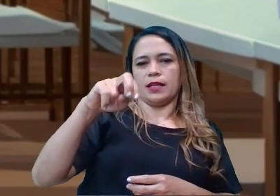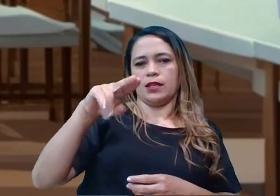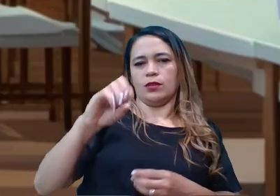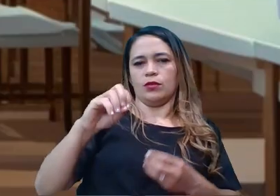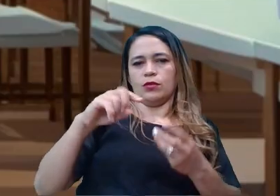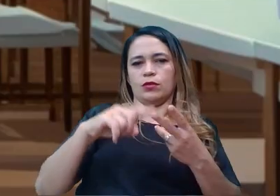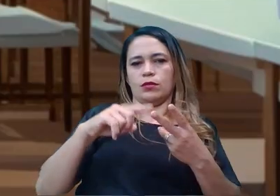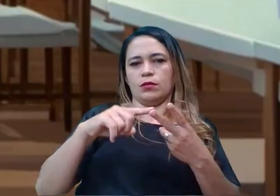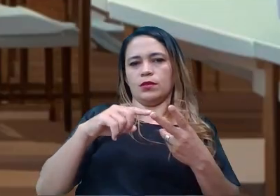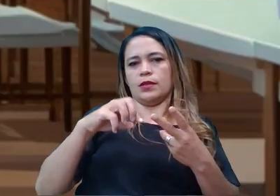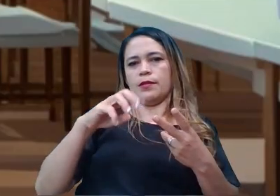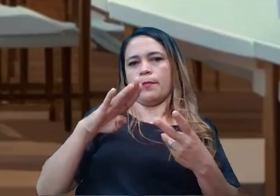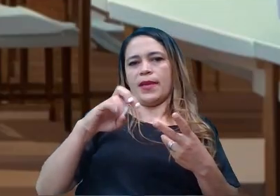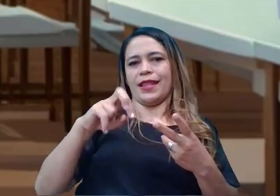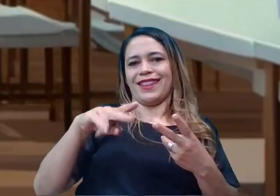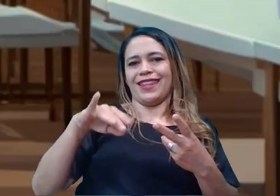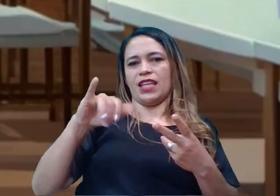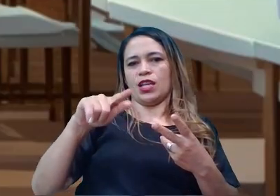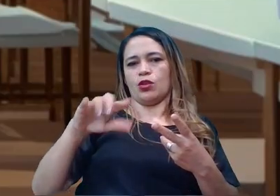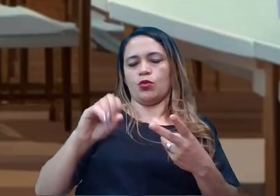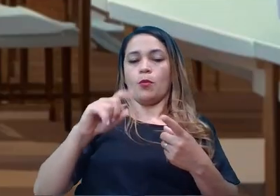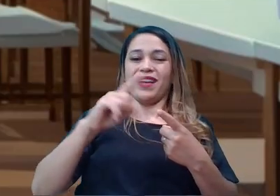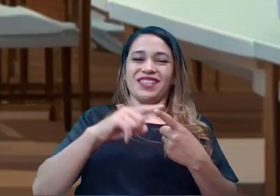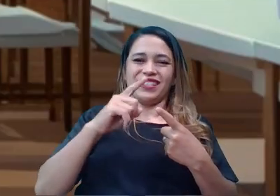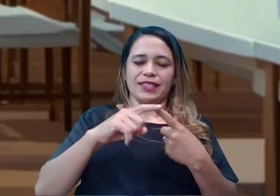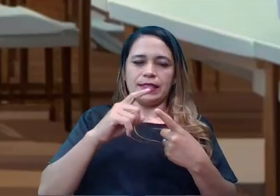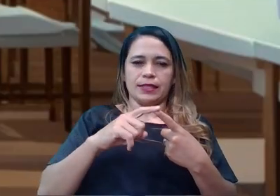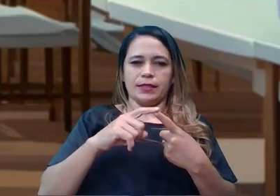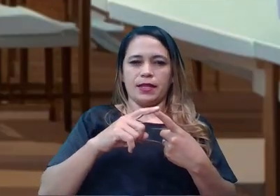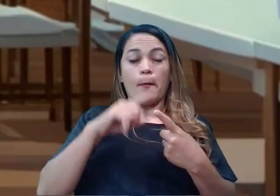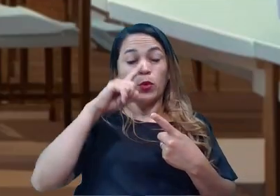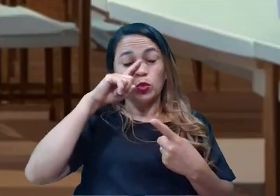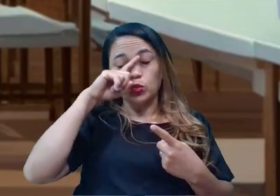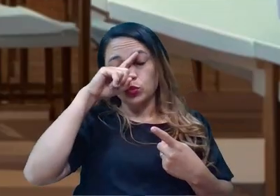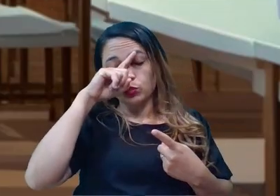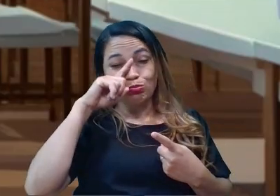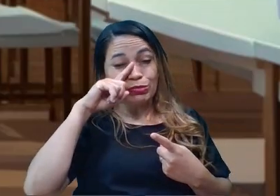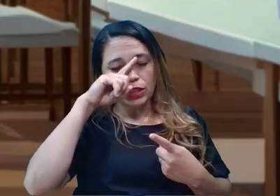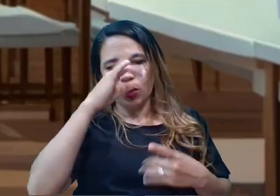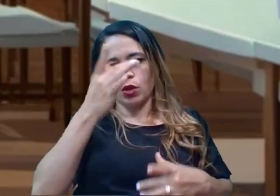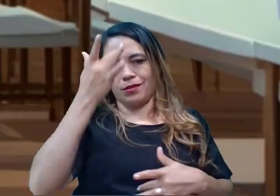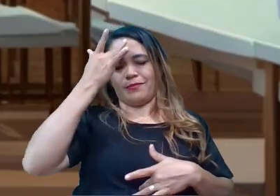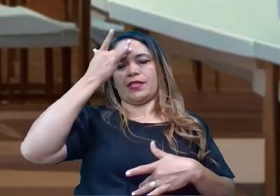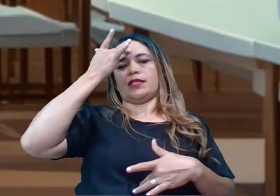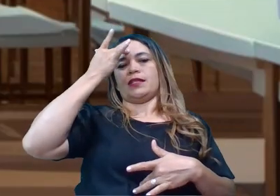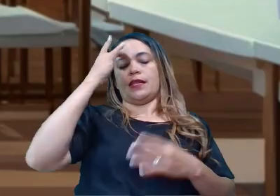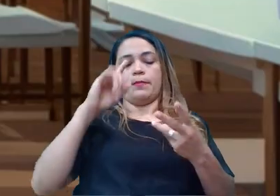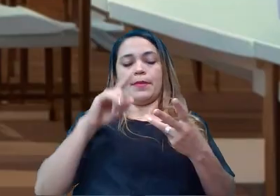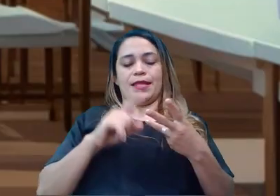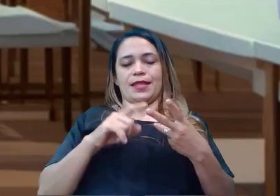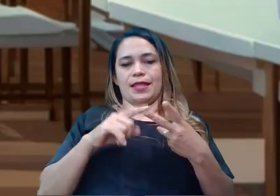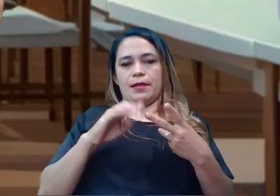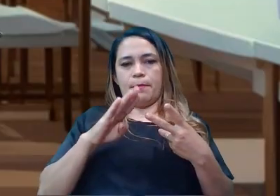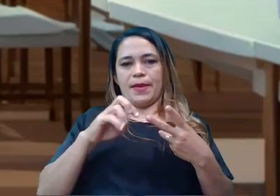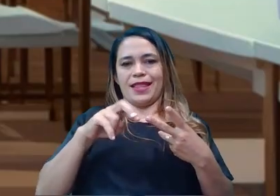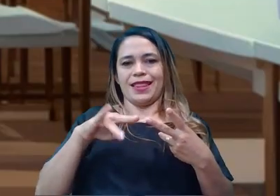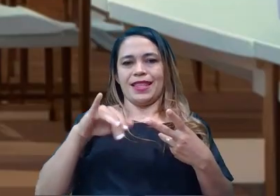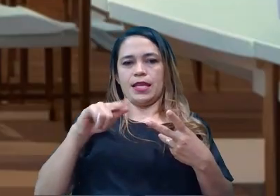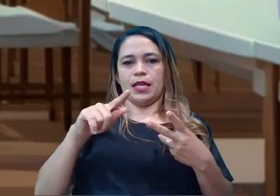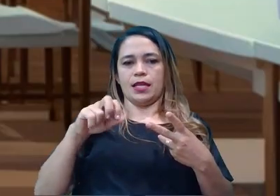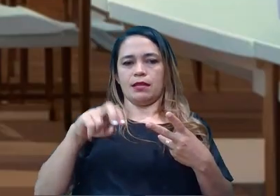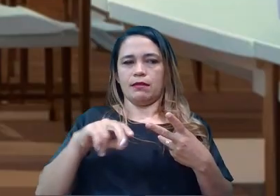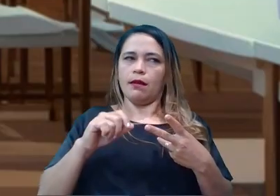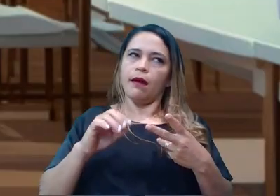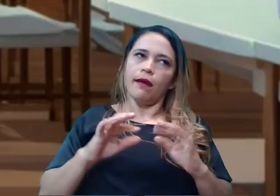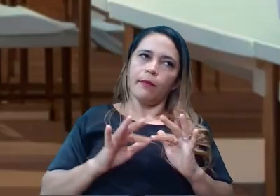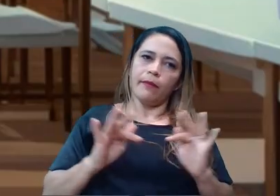dois todos são ruins. Só que o maligno é uma forma muito grave da malária. A benigna é uma forma menos grave.